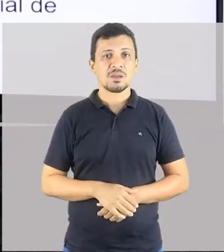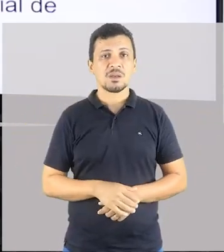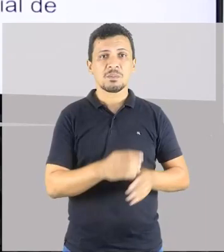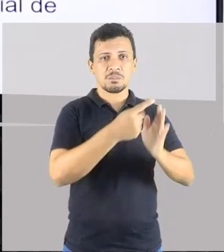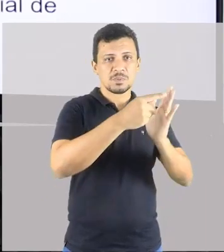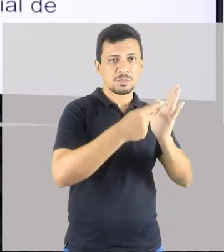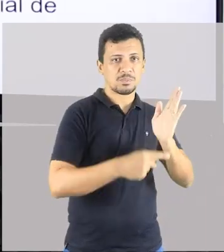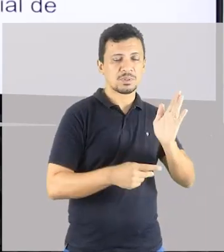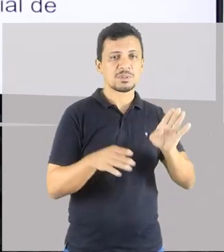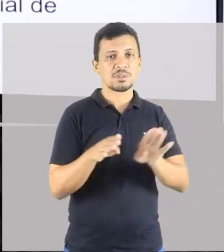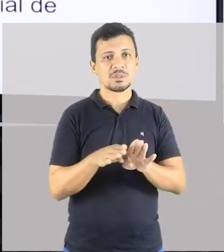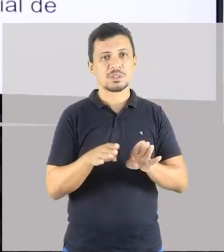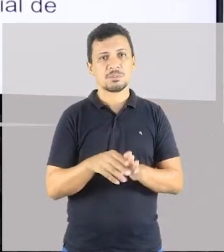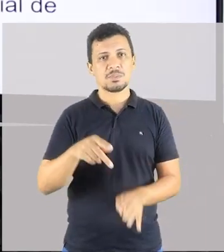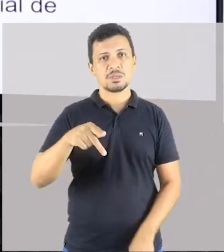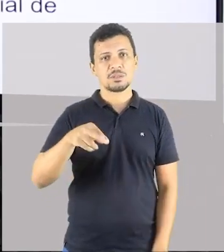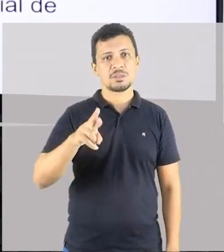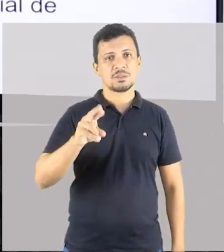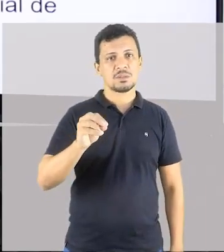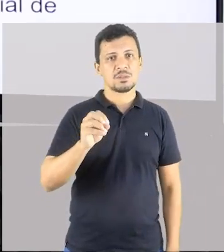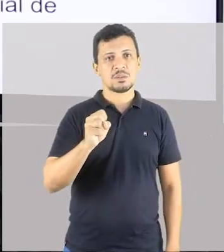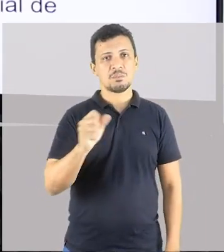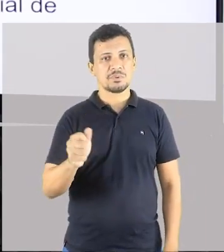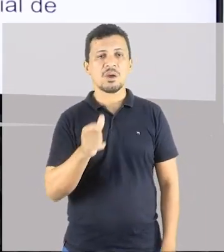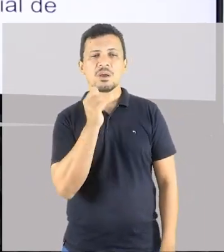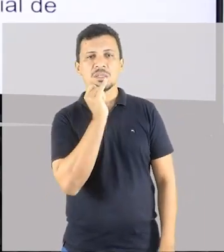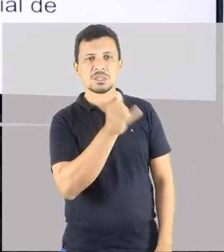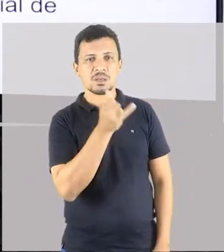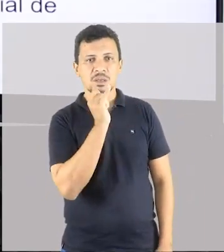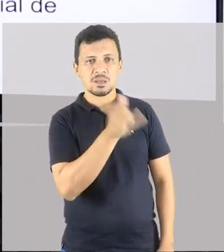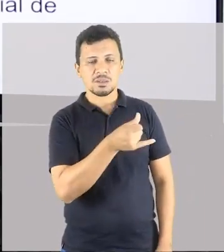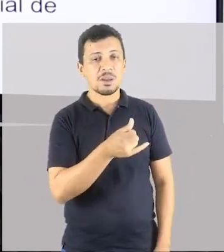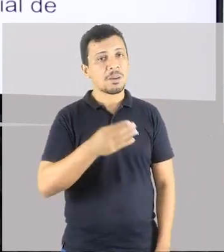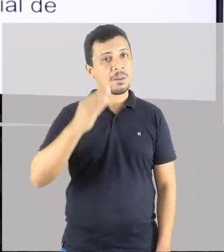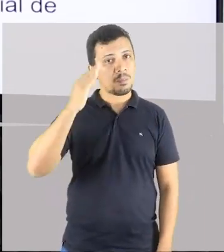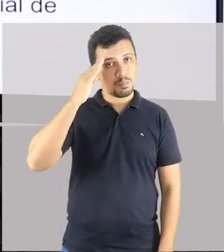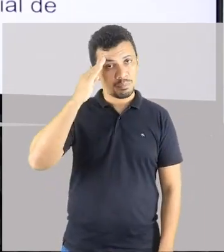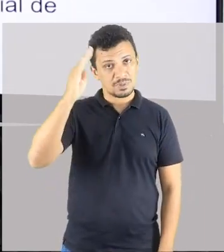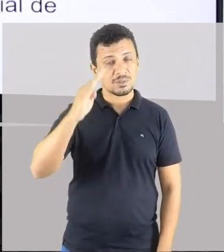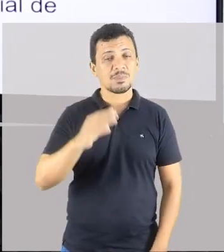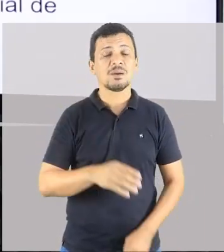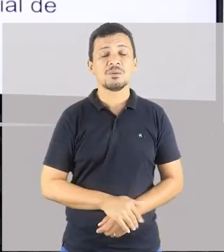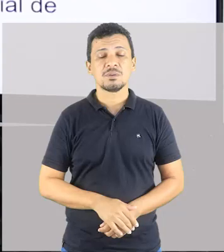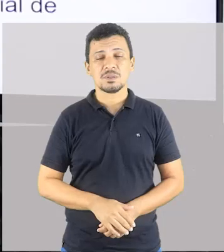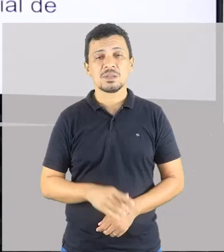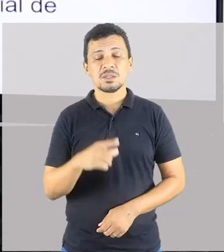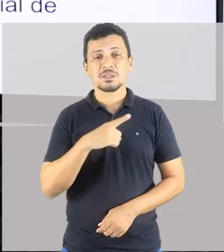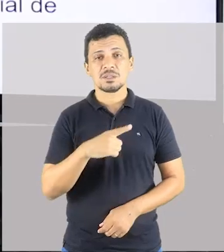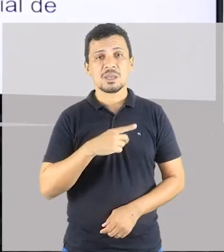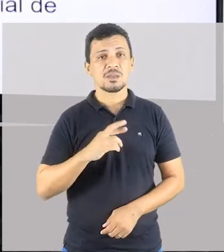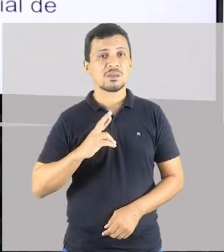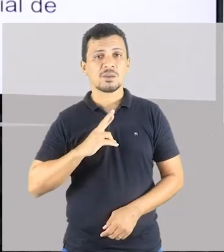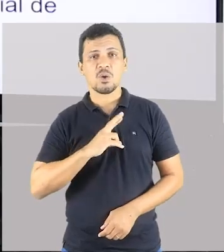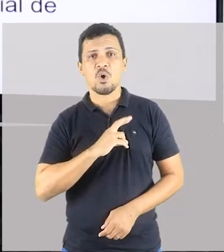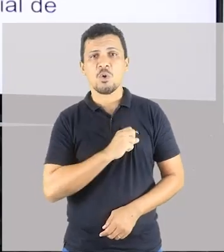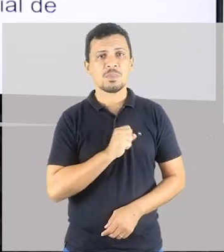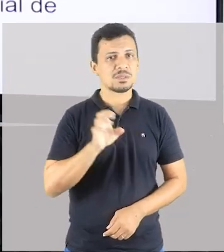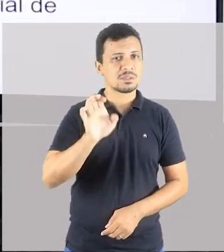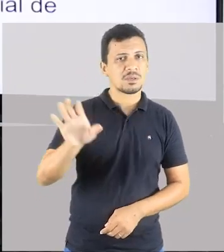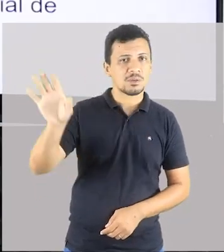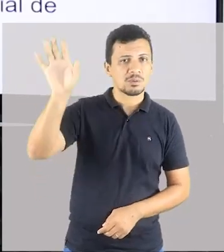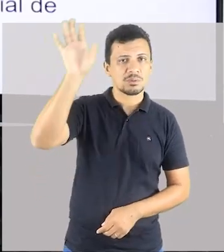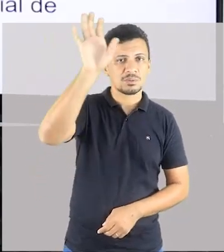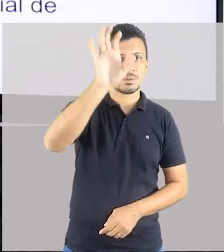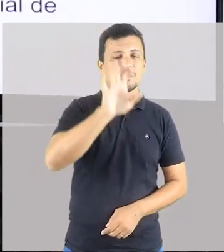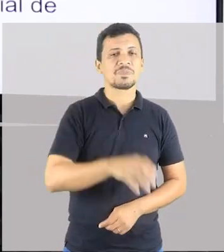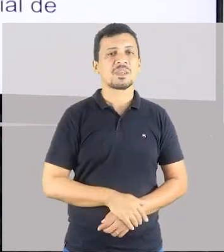poesia, mas também na prosa e a predominância da prosa ficcional, não é isso? Principalmente com os romances regionalistas,